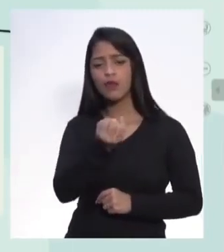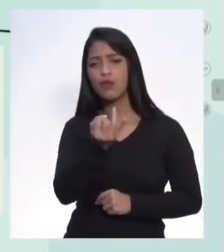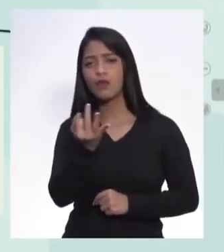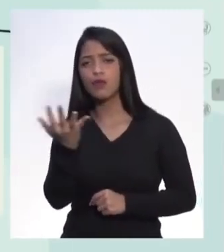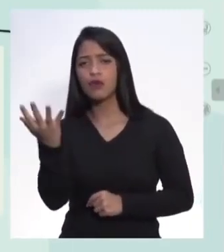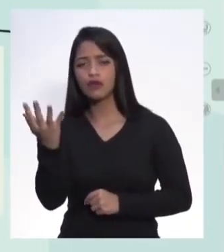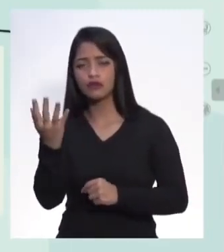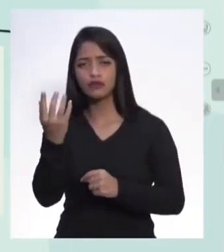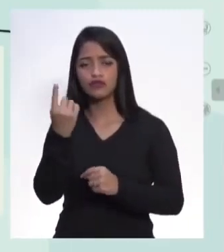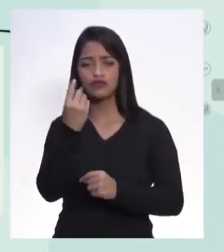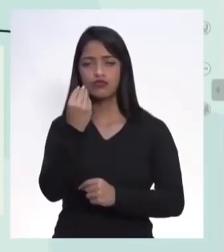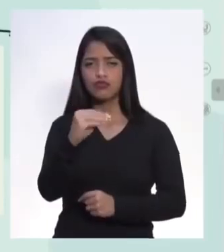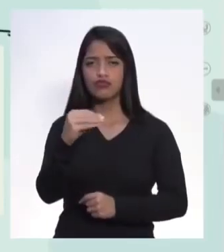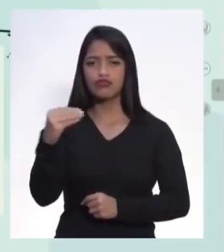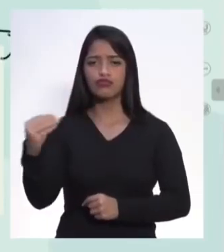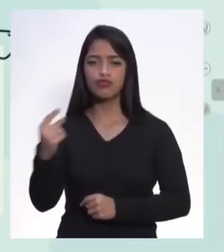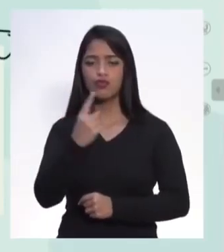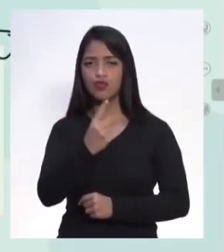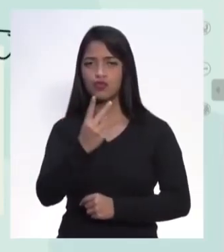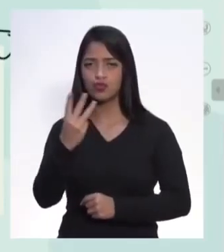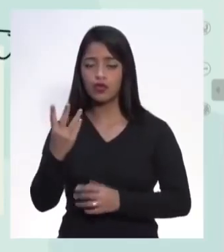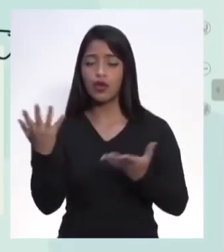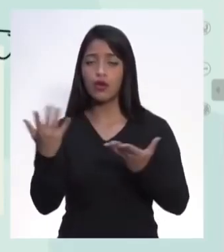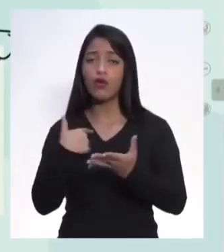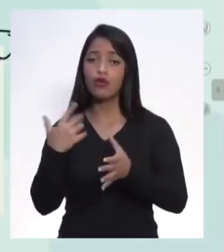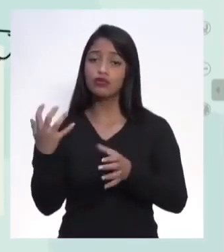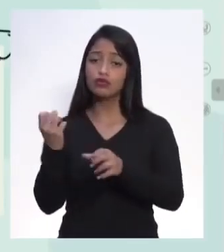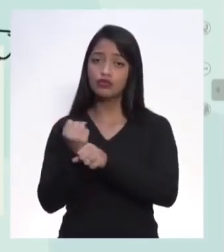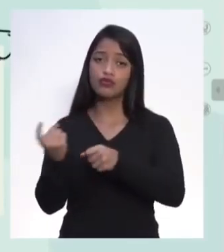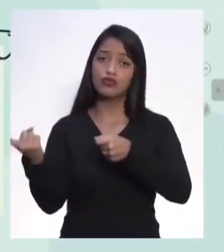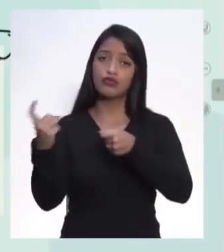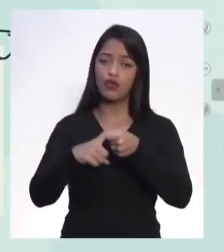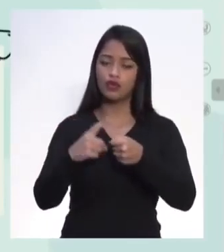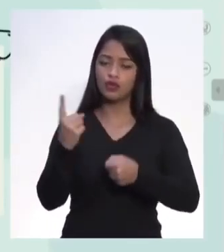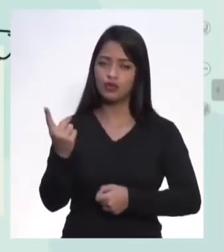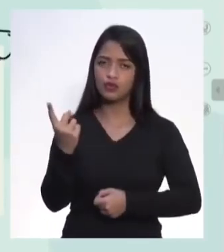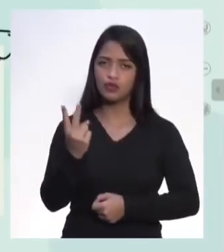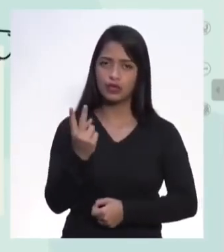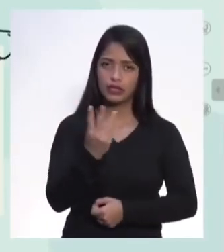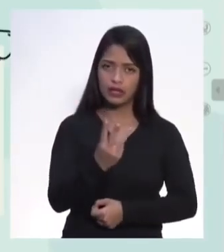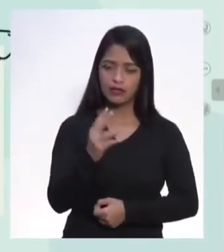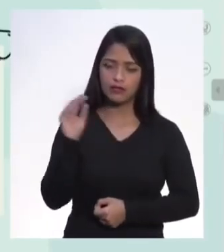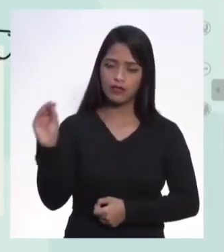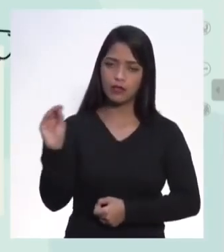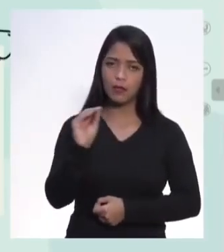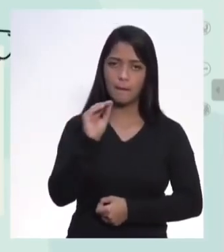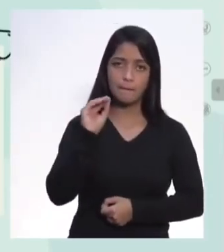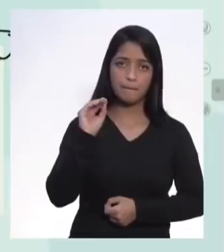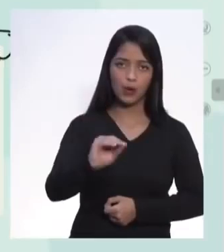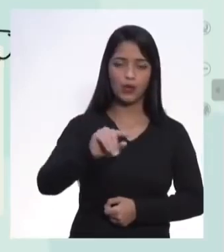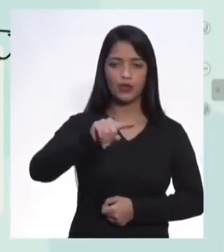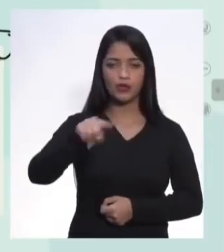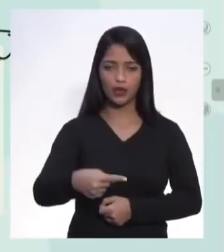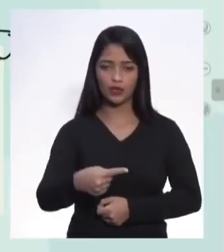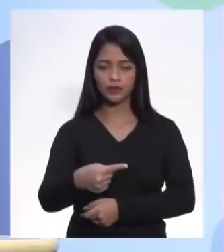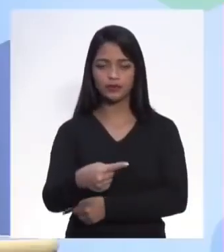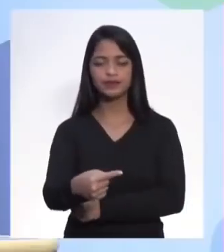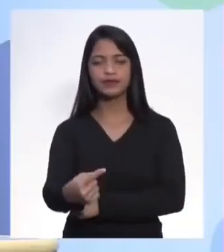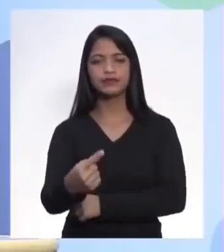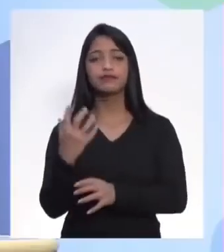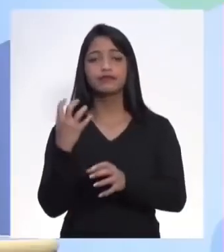3. 1, 2, 3. Eu venho lá da direita para a esquerda e conto 1, 2, 3. Pronto. Que chegou